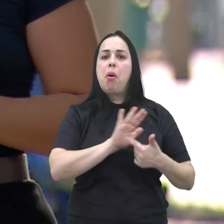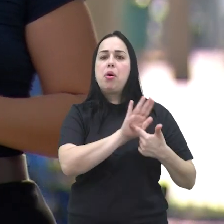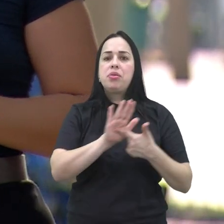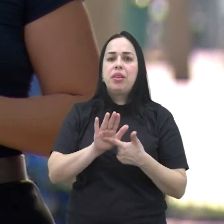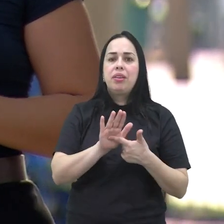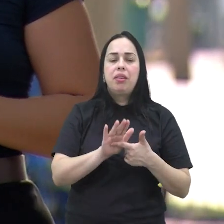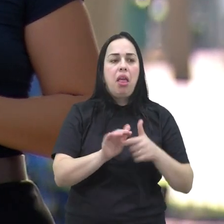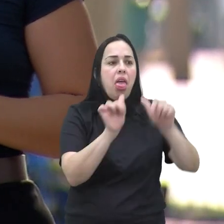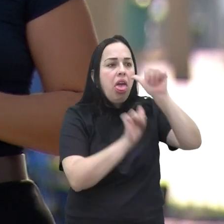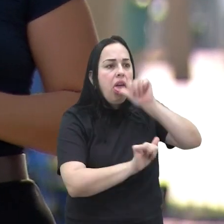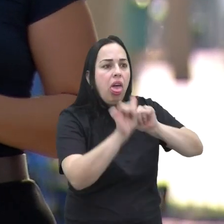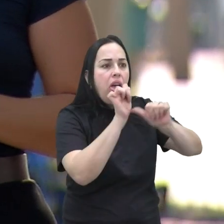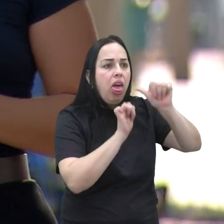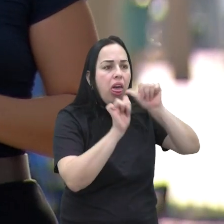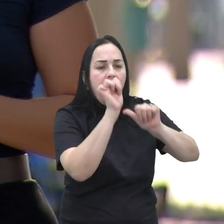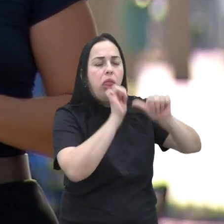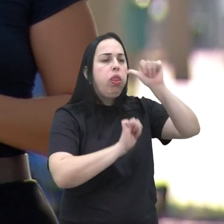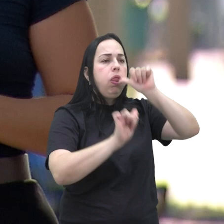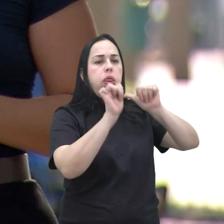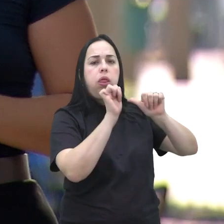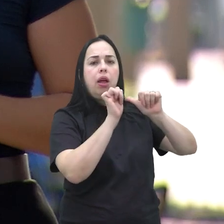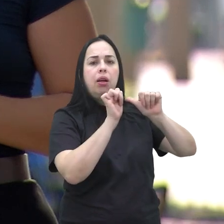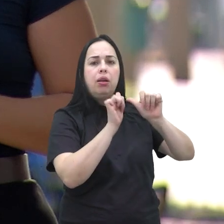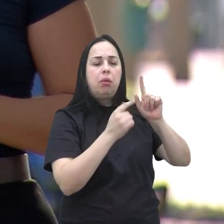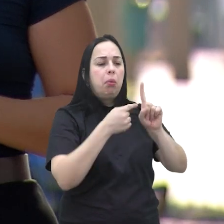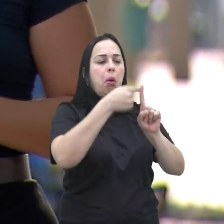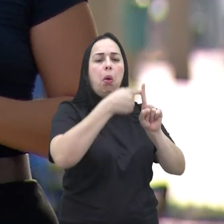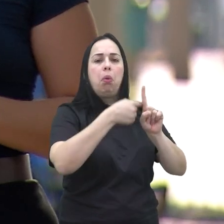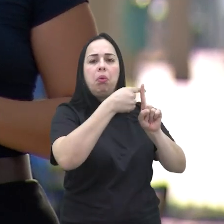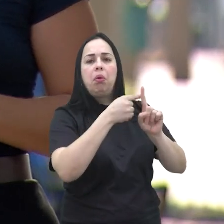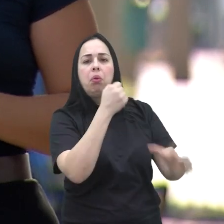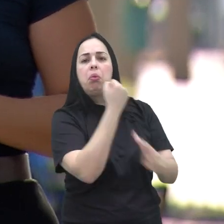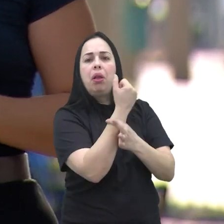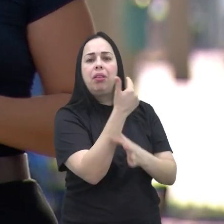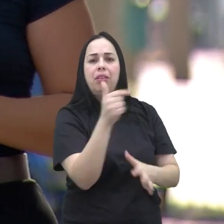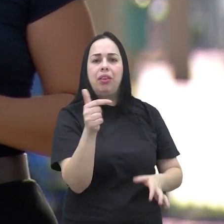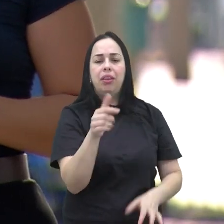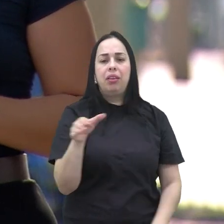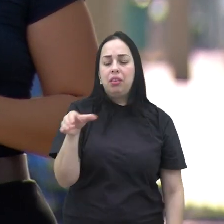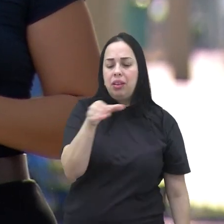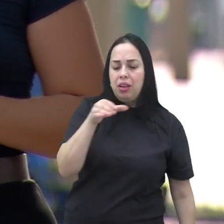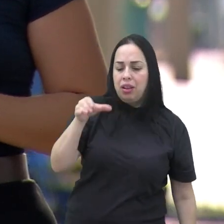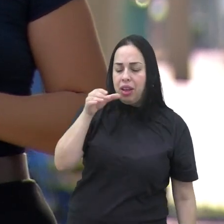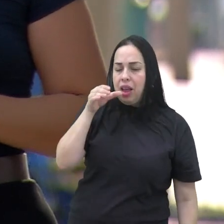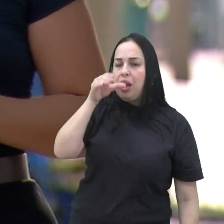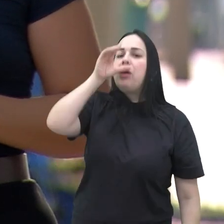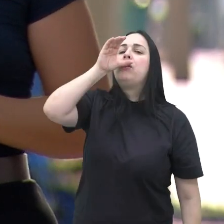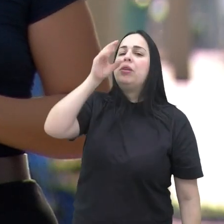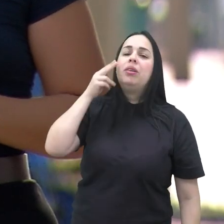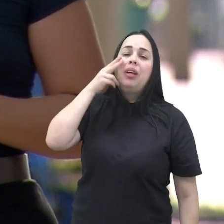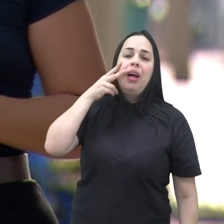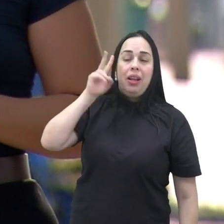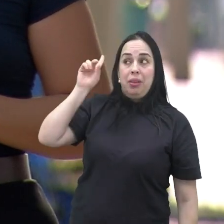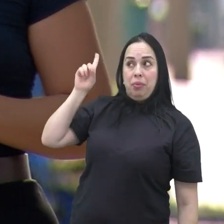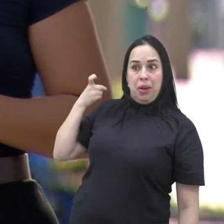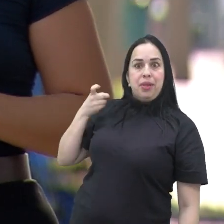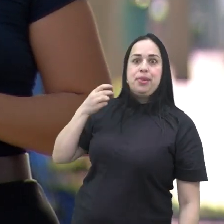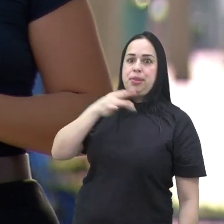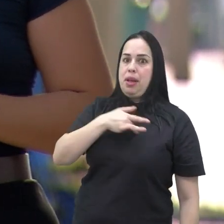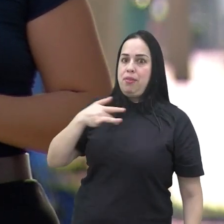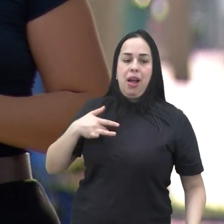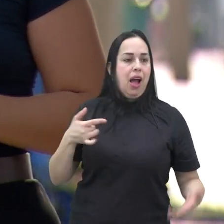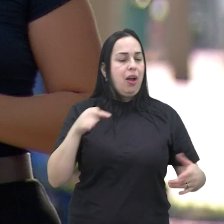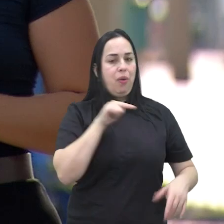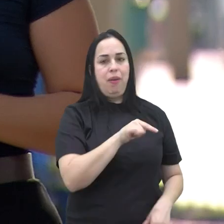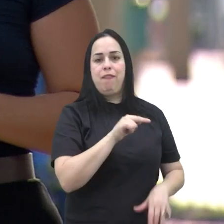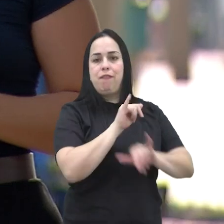documento recente da OMS mostra que não há quantidade segura para a saúde no consumo de álcool, nem mesmo aquela tacinha de vinho